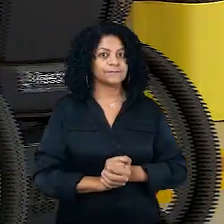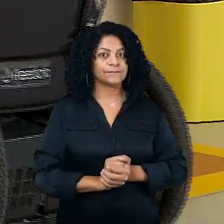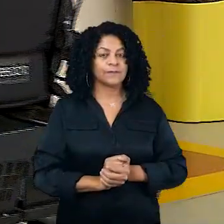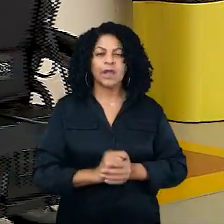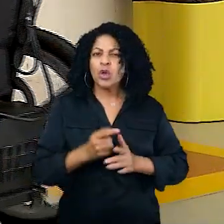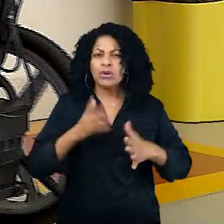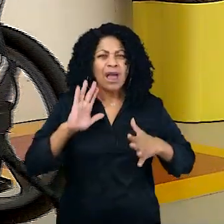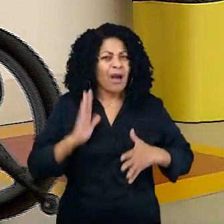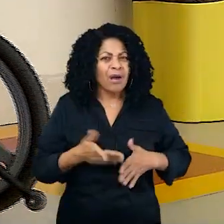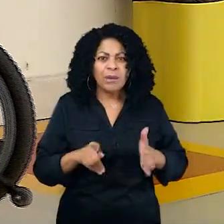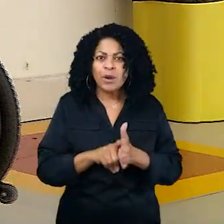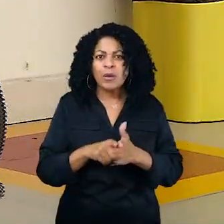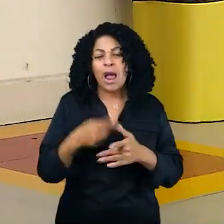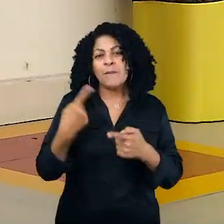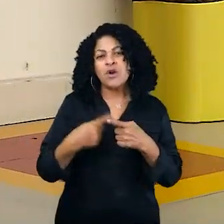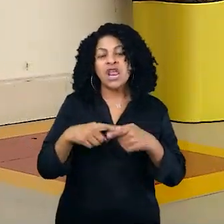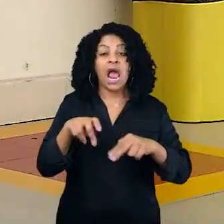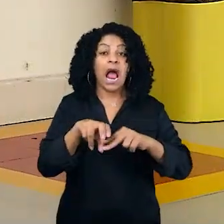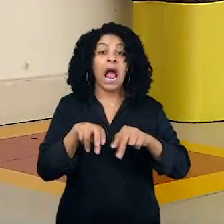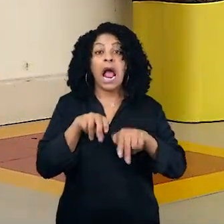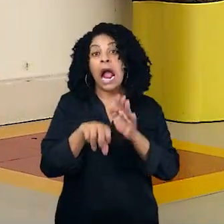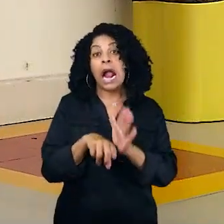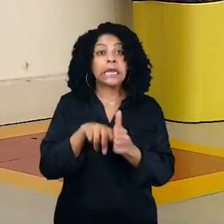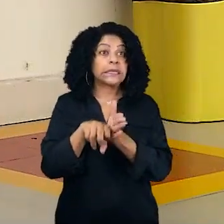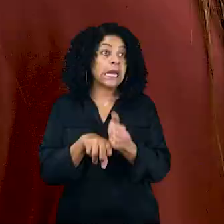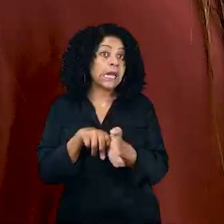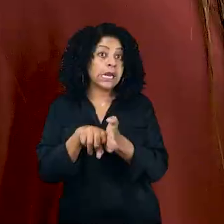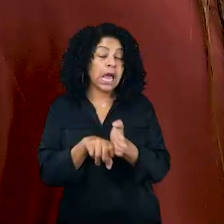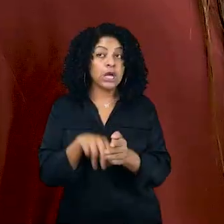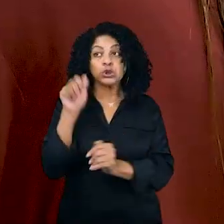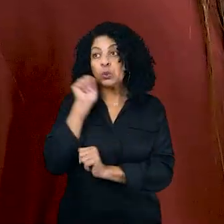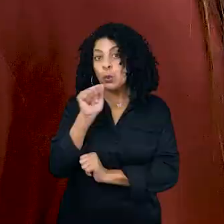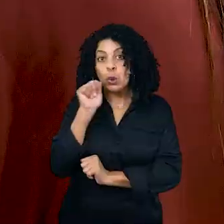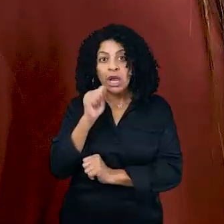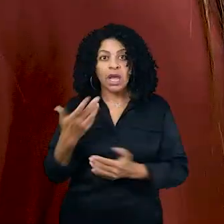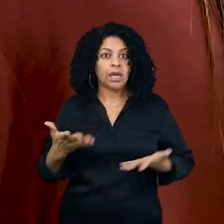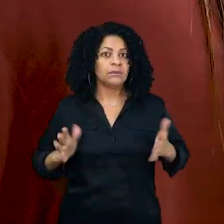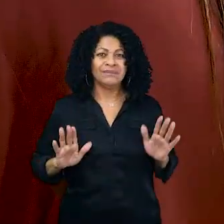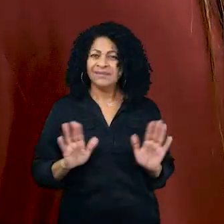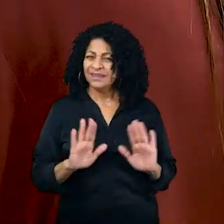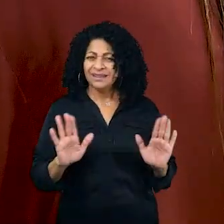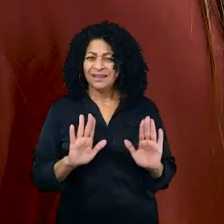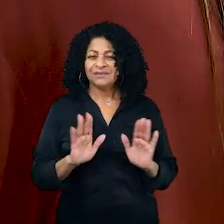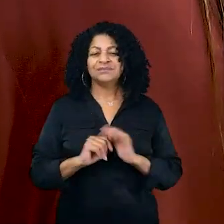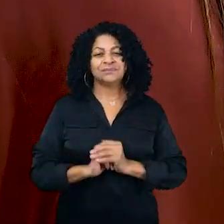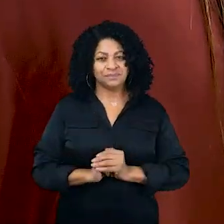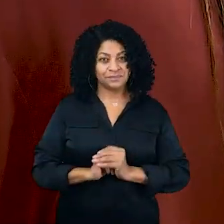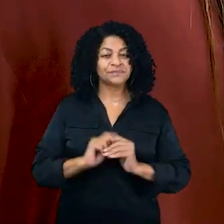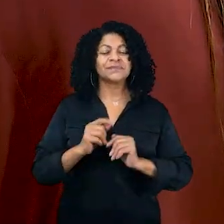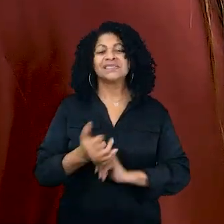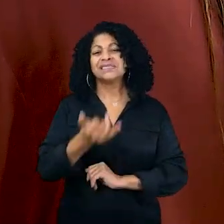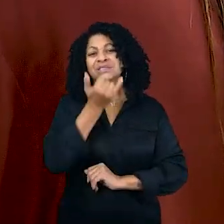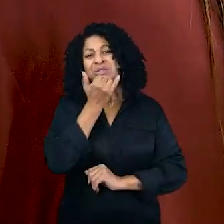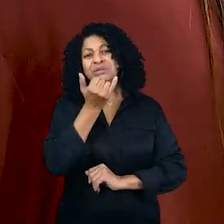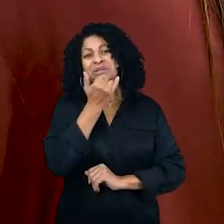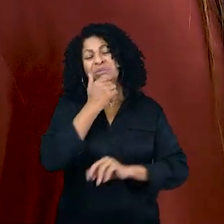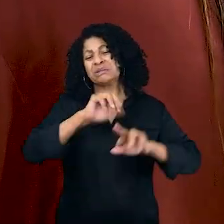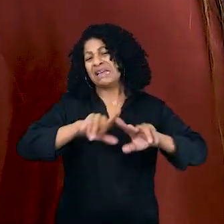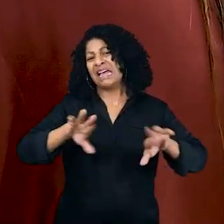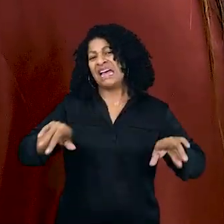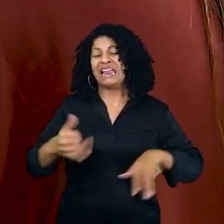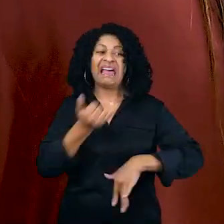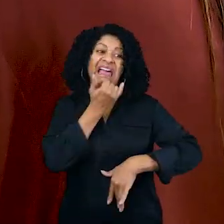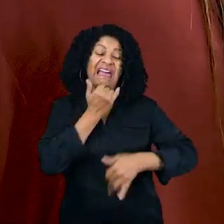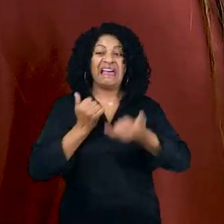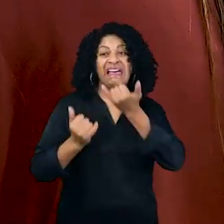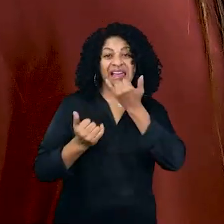ninguém vai dizer não, é porque você é cadeirante, porque você é mulher, alguma coisa nesse sentido. Mas foram assim, várias desculpas e